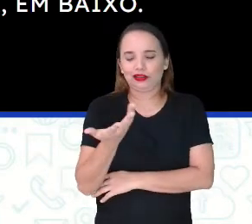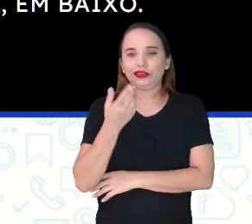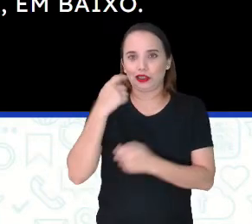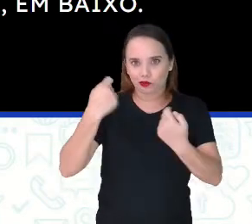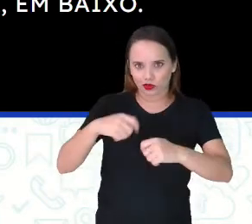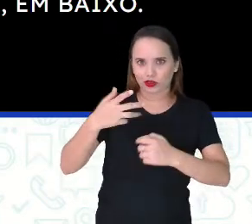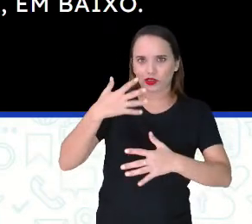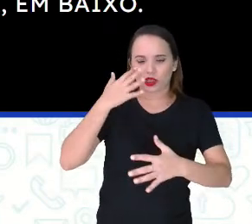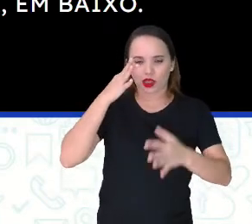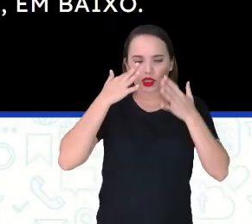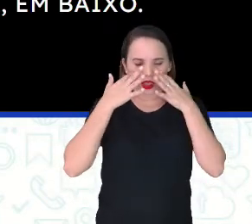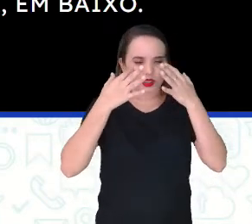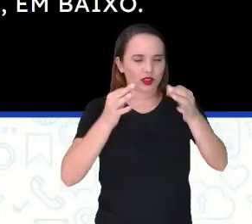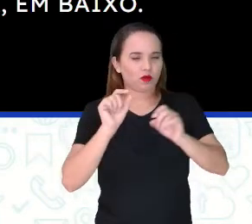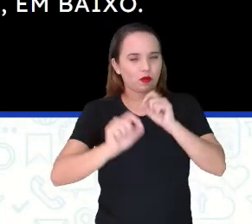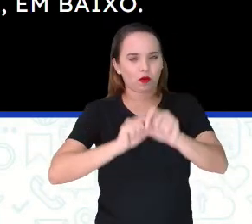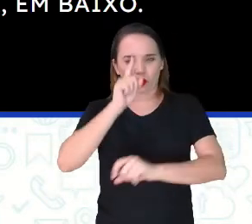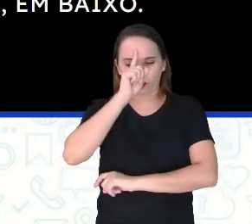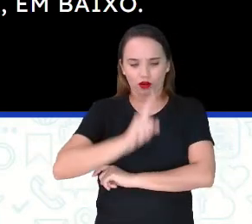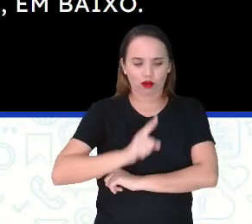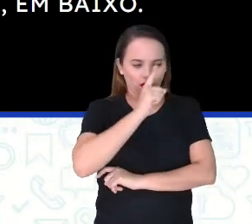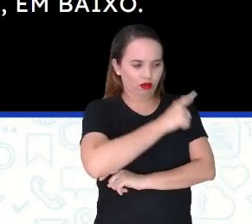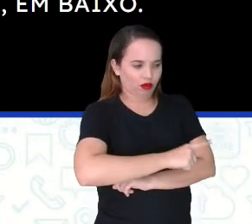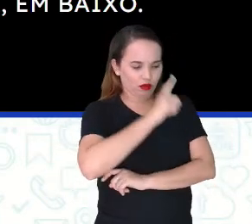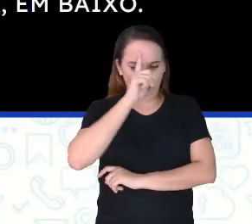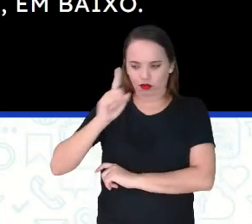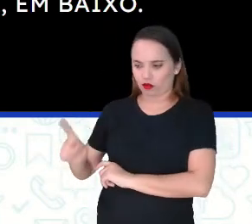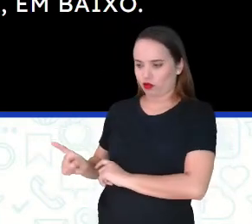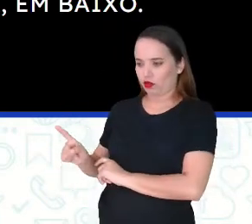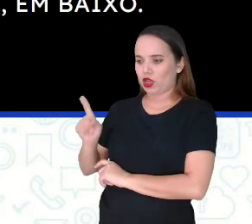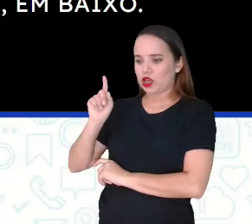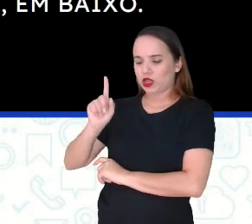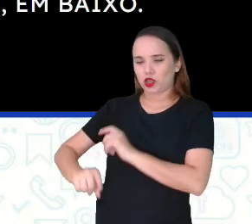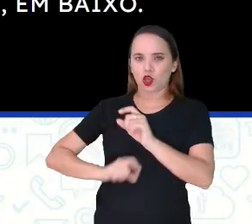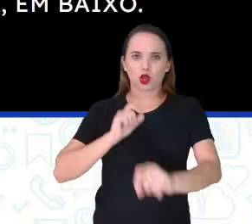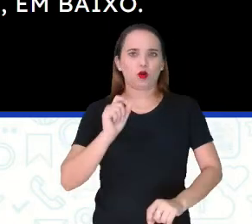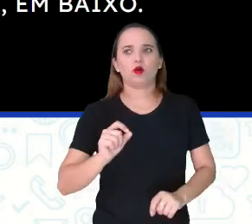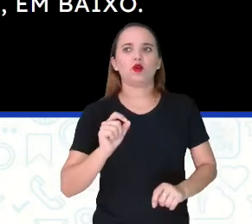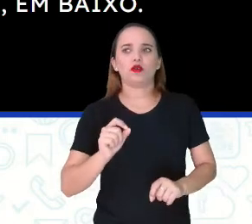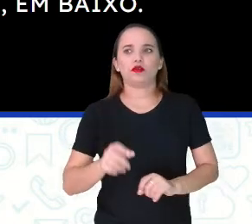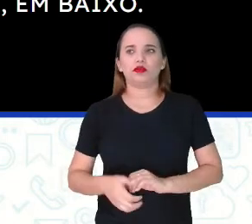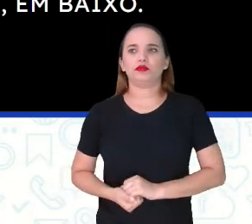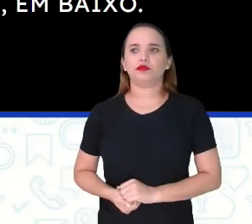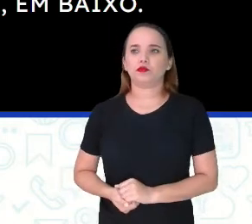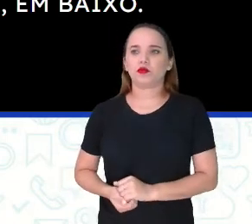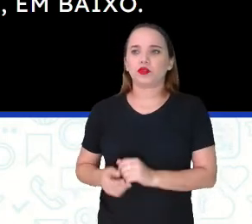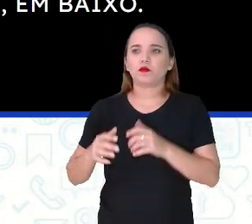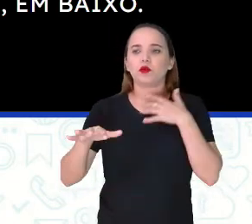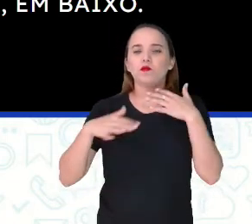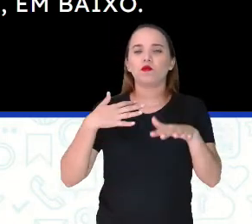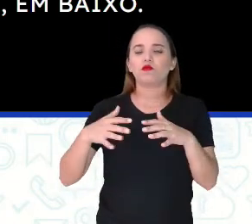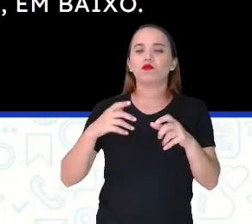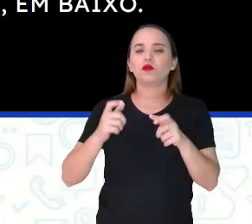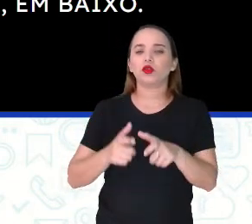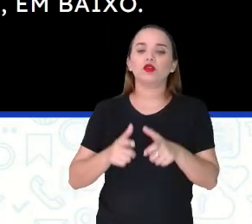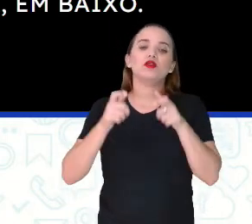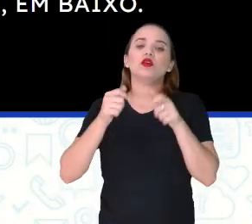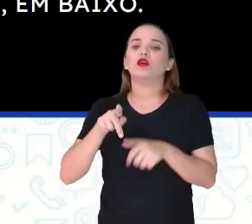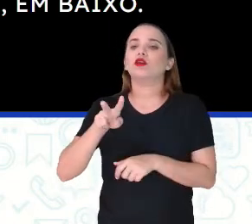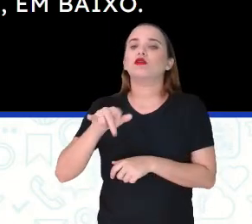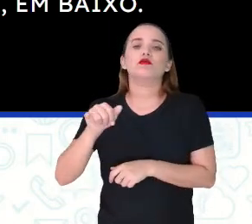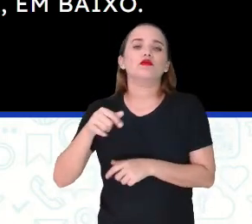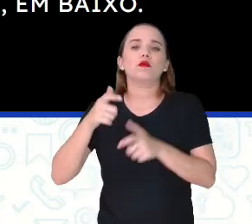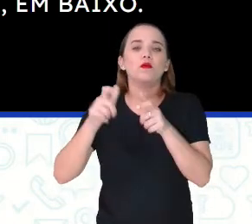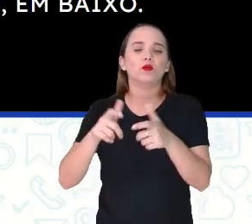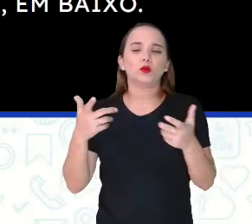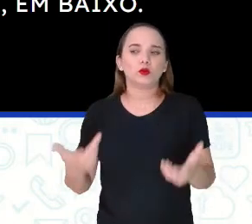chama de direção, que indica, na verdade, o sentido para onde o movimento segue. Ou seja, aí ele vai partir sempre do centro